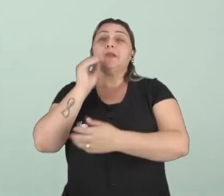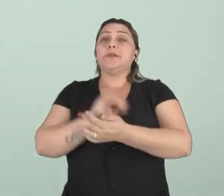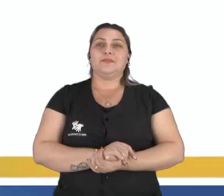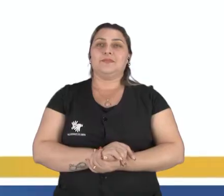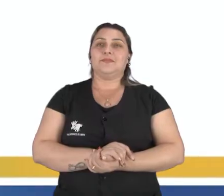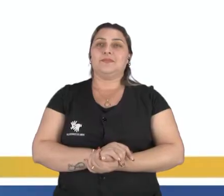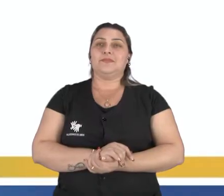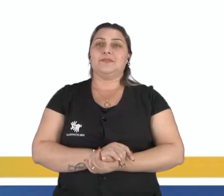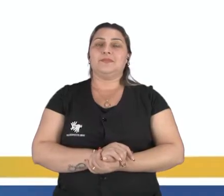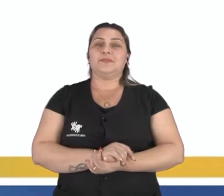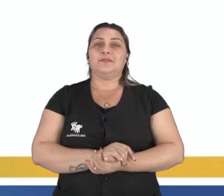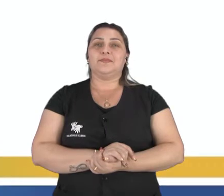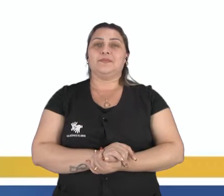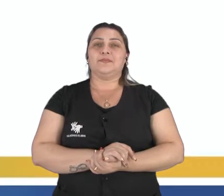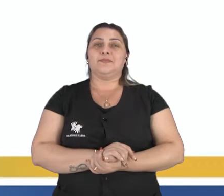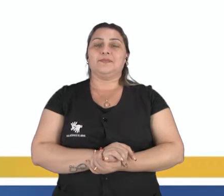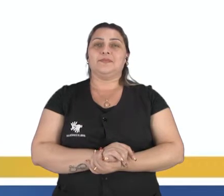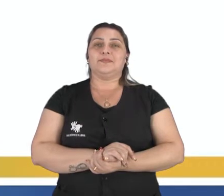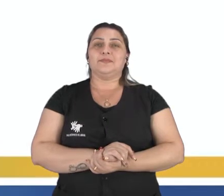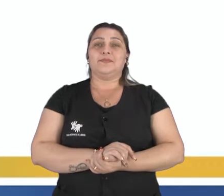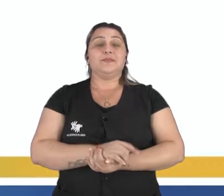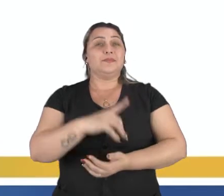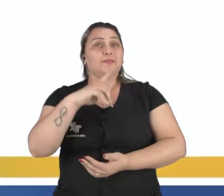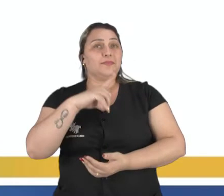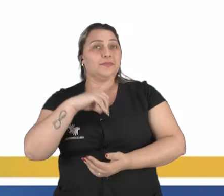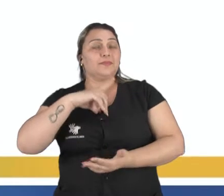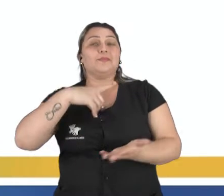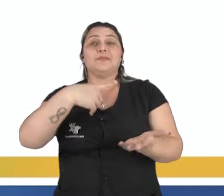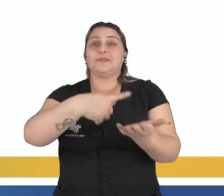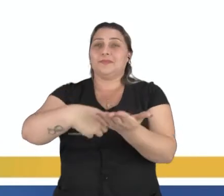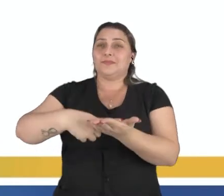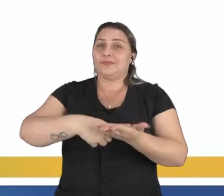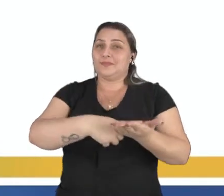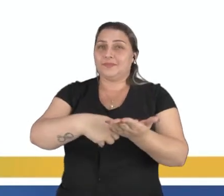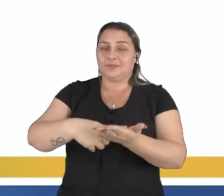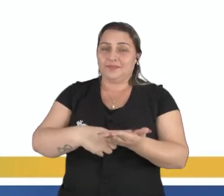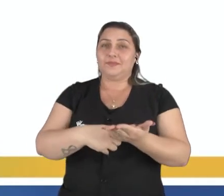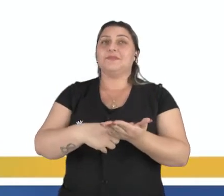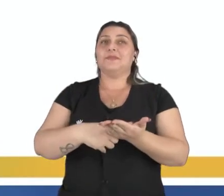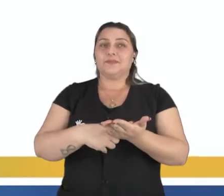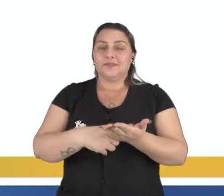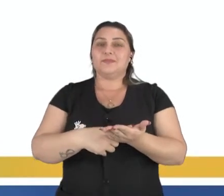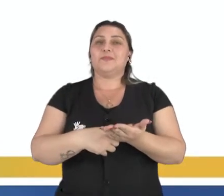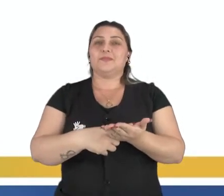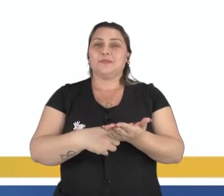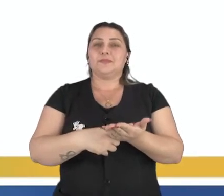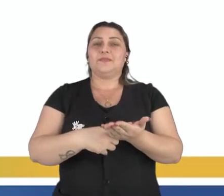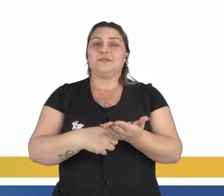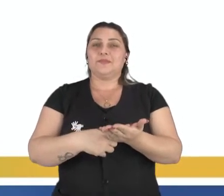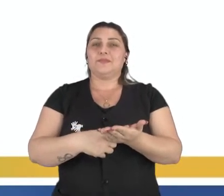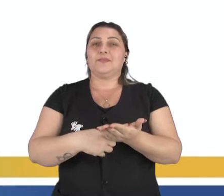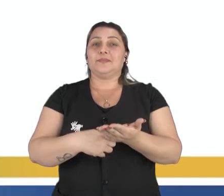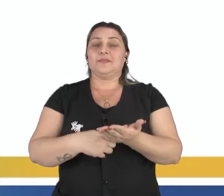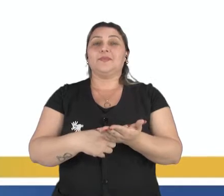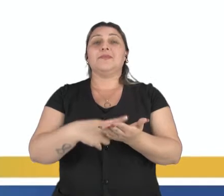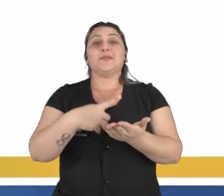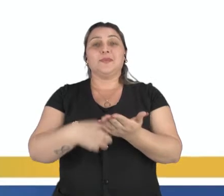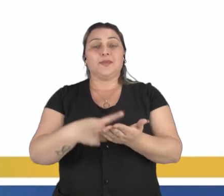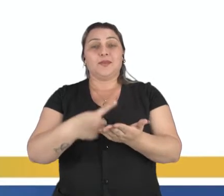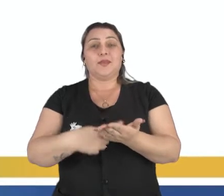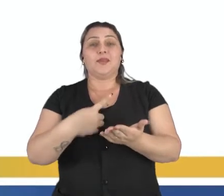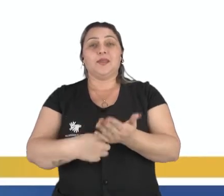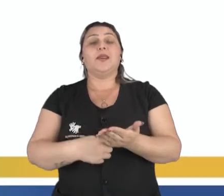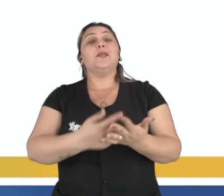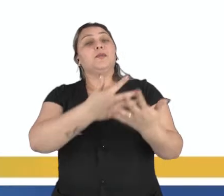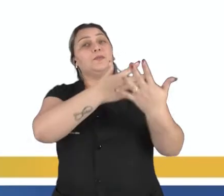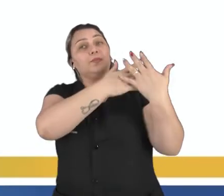tá, pessoal? Pessoal, e aí a gente vai ter o tratado, né, esse instrumento, né, que ficou acordado, né, foi feito